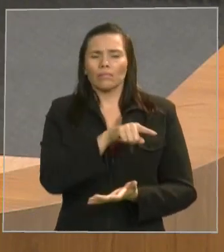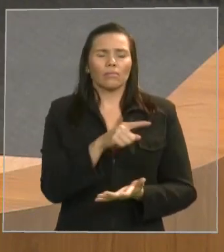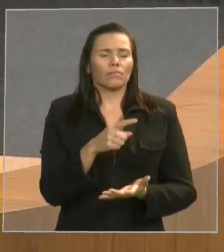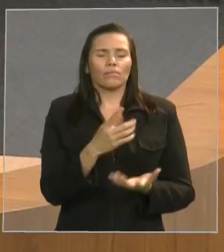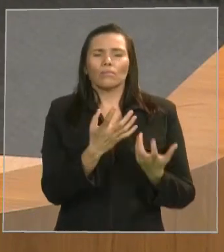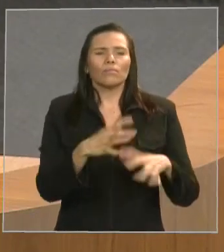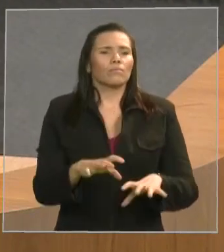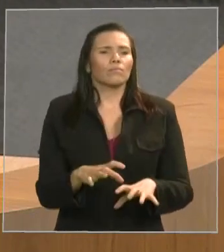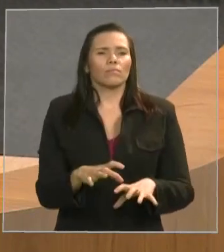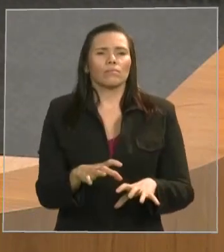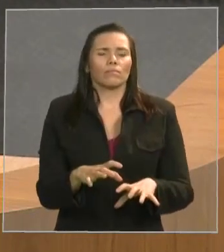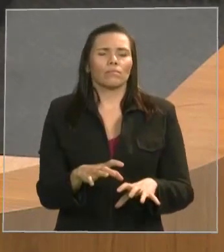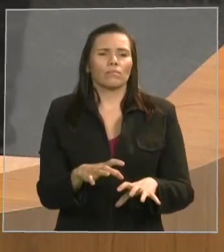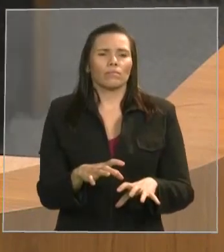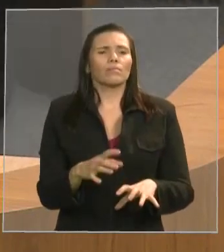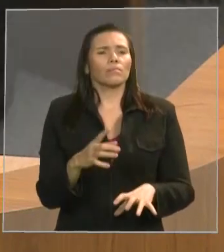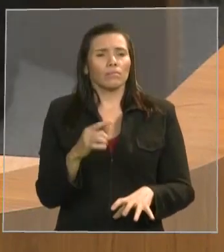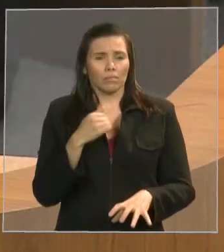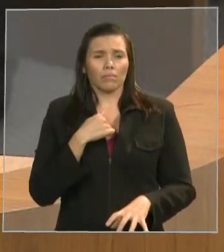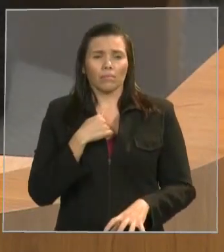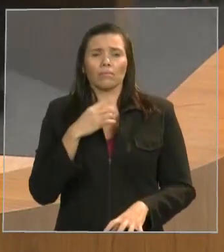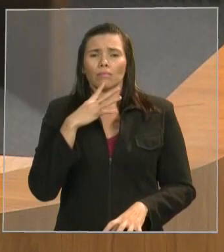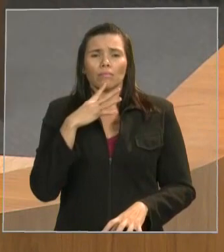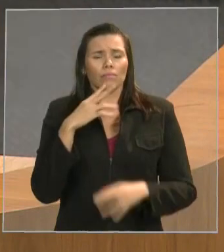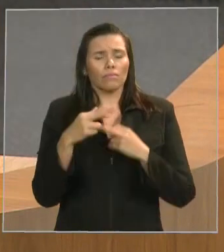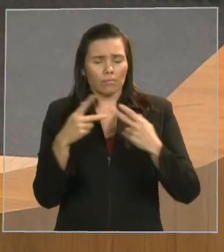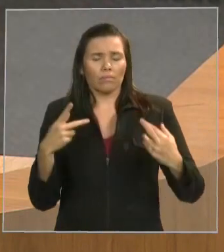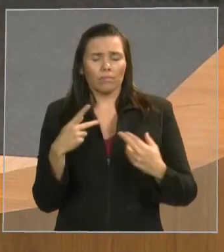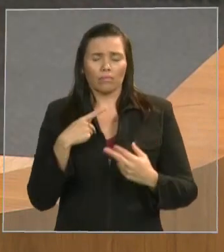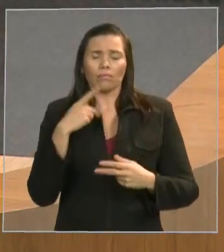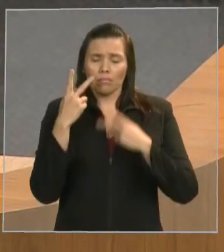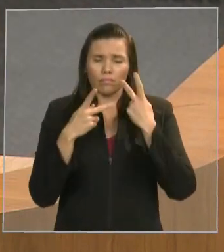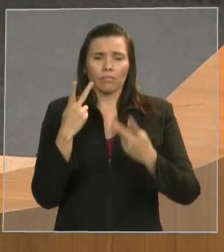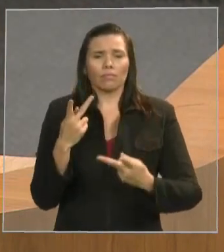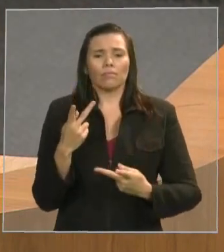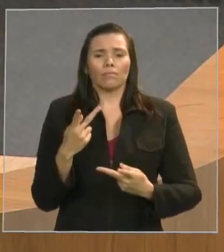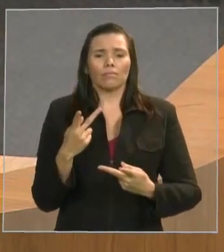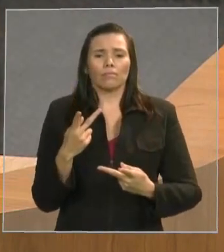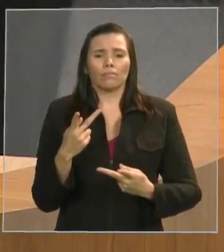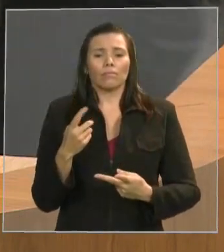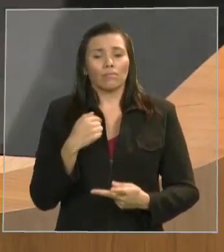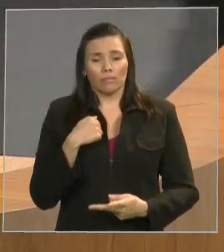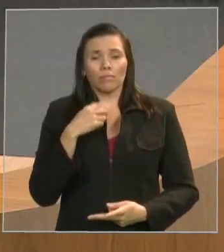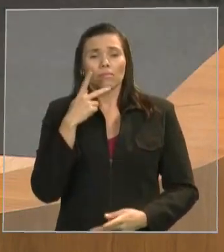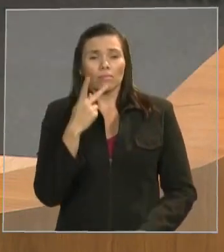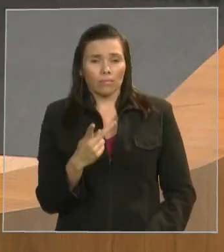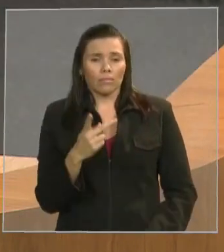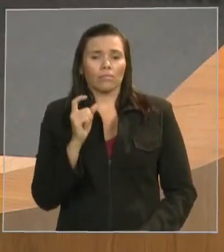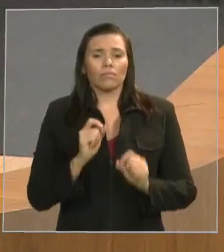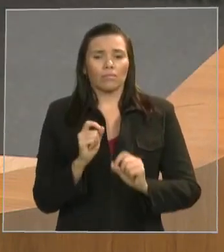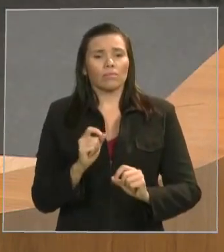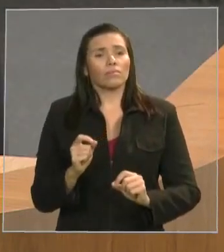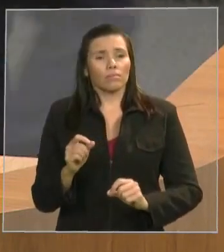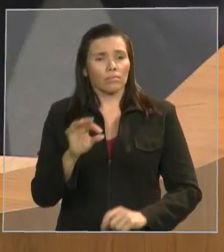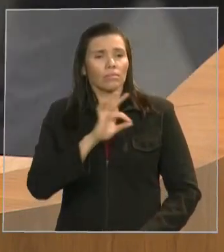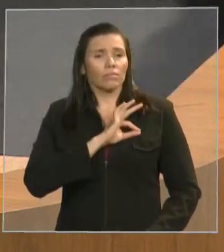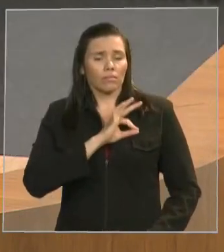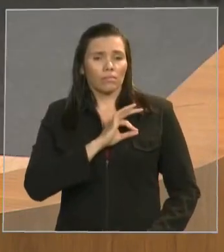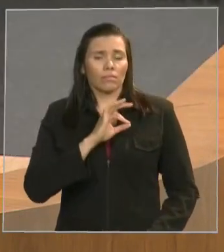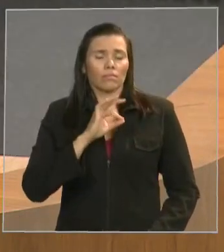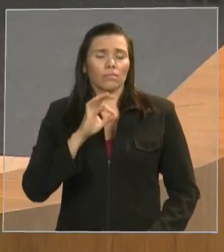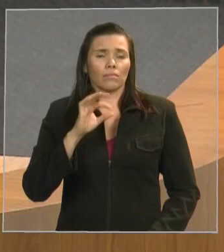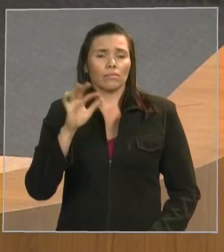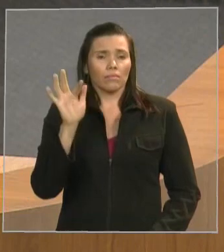que eu conheço profundamente. O que eu disse é que a competência é da Polícia Federal, a apuração, e a